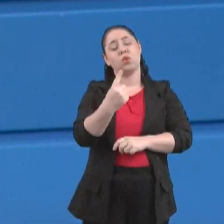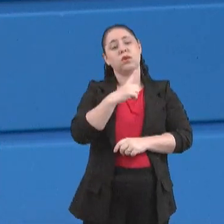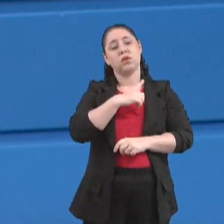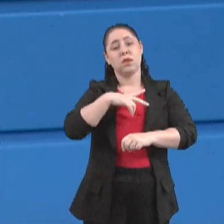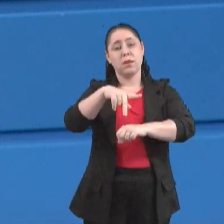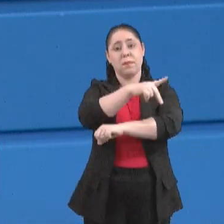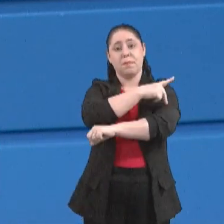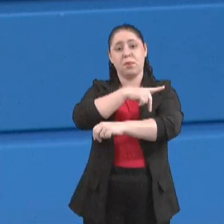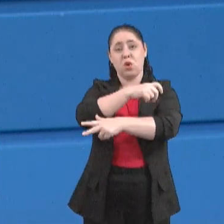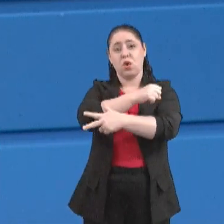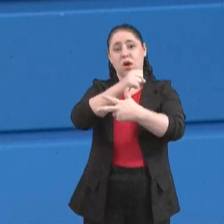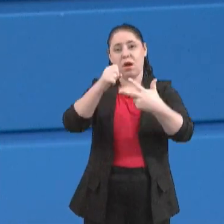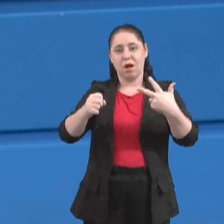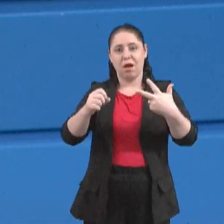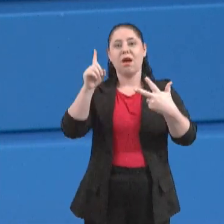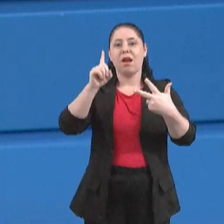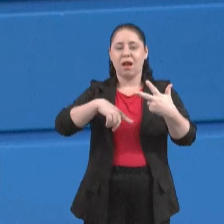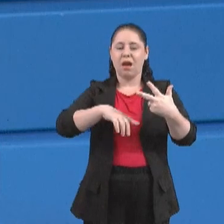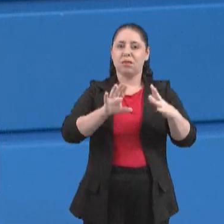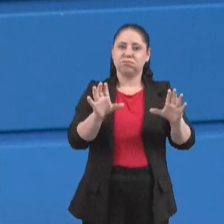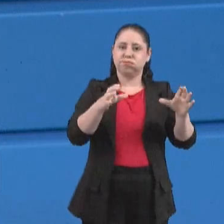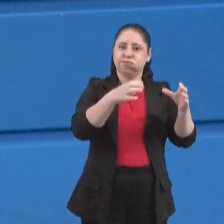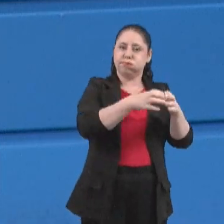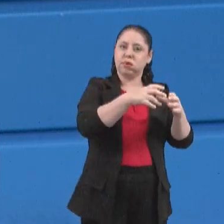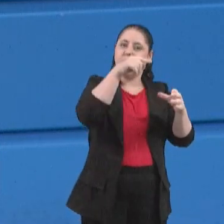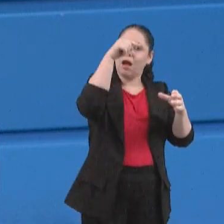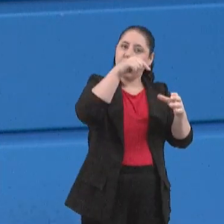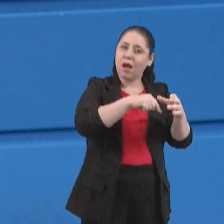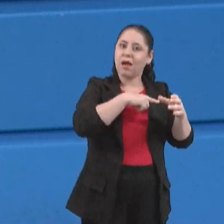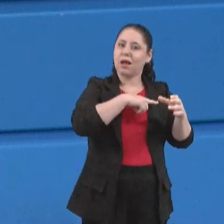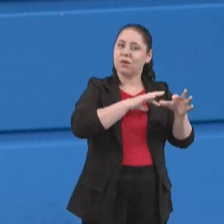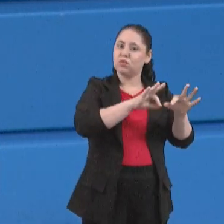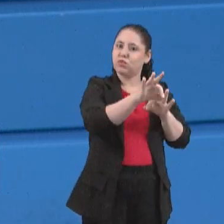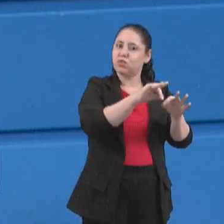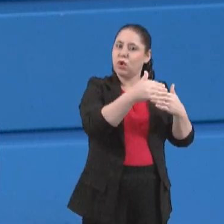o Parque dos Poderes. E o zoneamento, ele